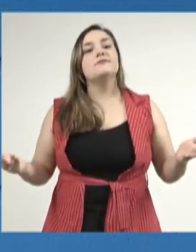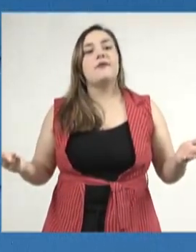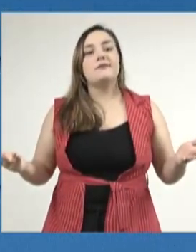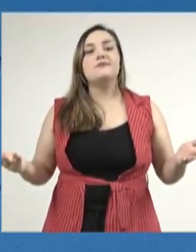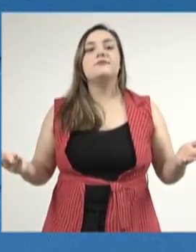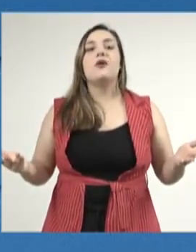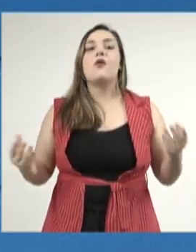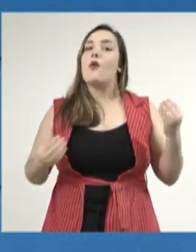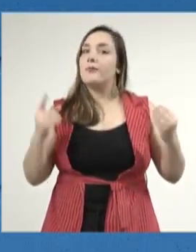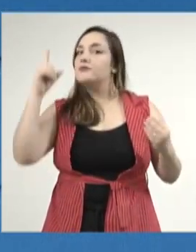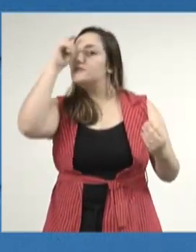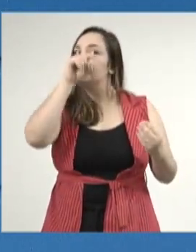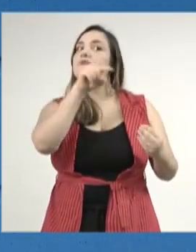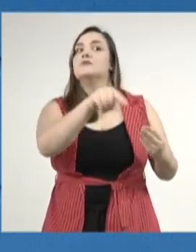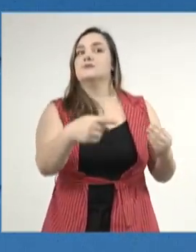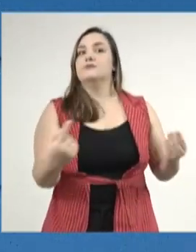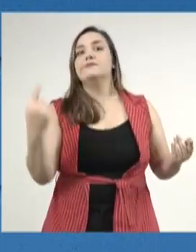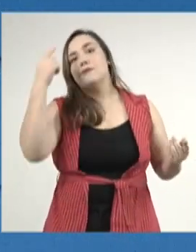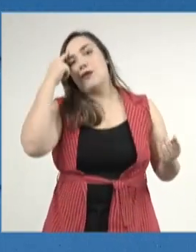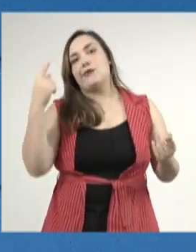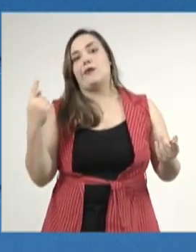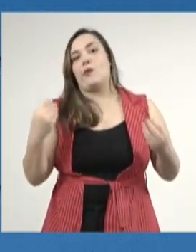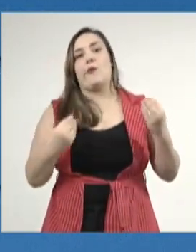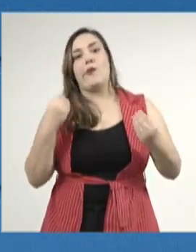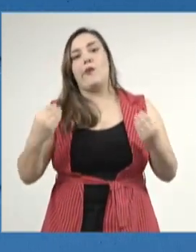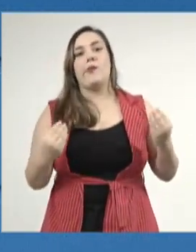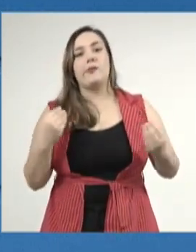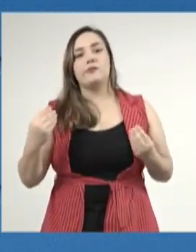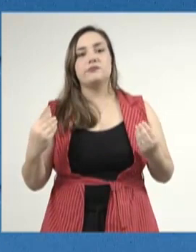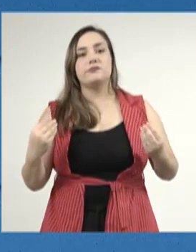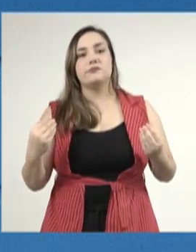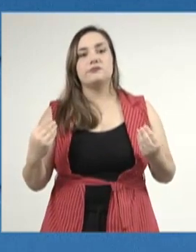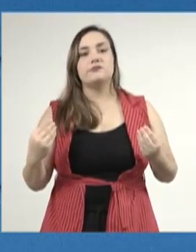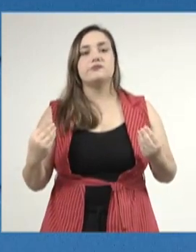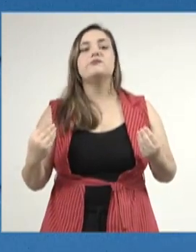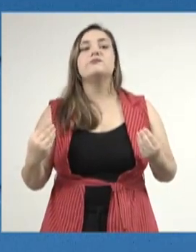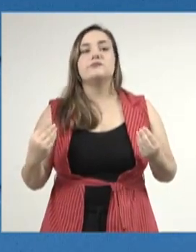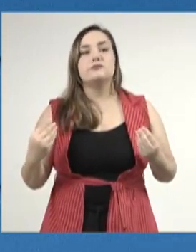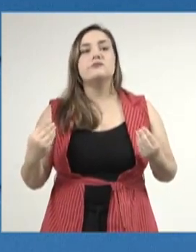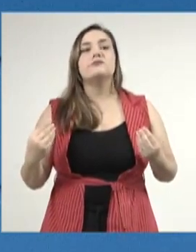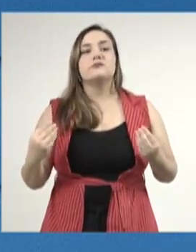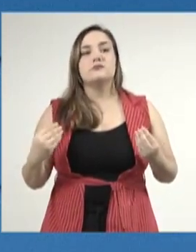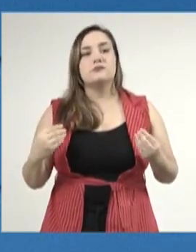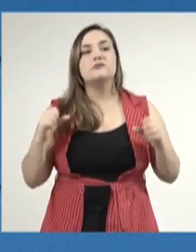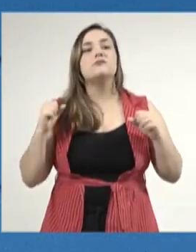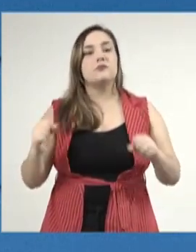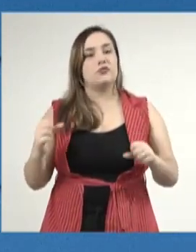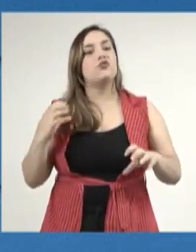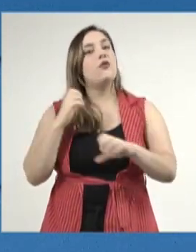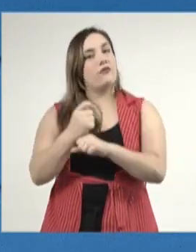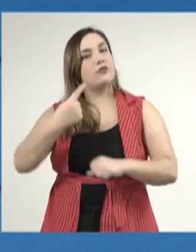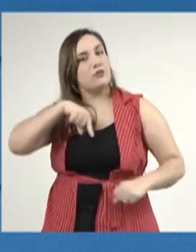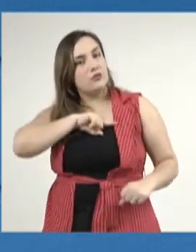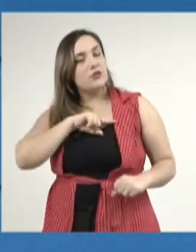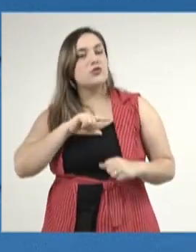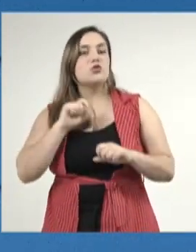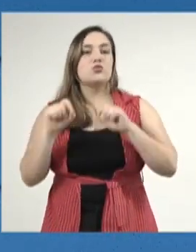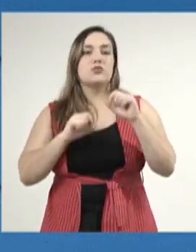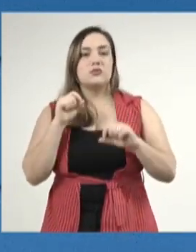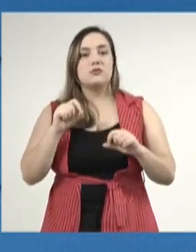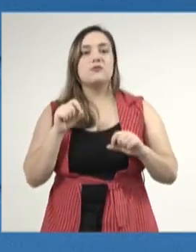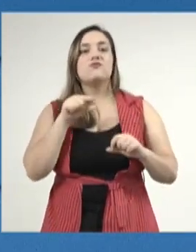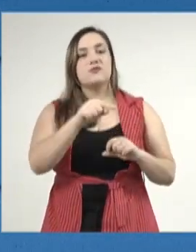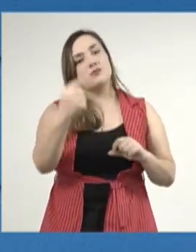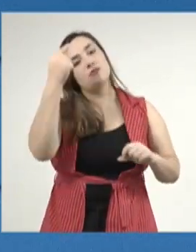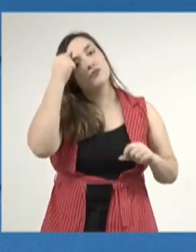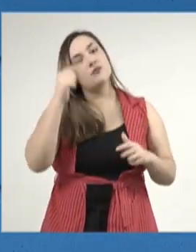E vejo a dificuldade de vocês, já fico imaginando, né, como é que seria. Então, conte conosco e aquilo que vocês